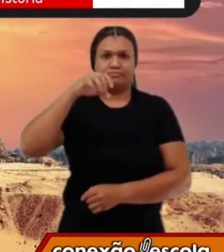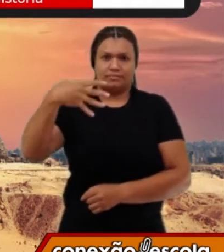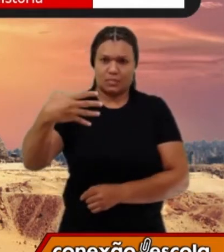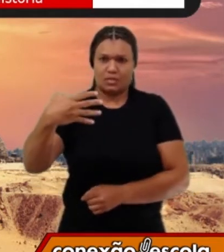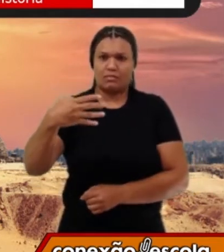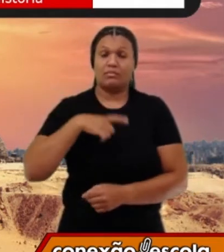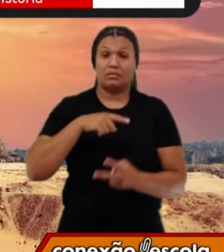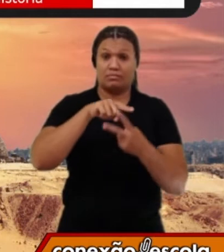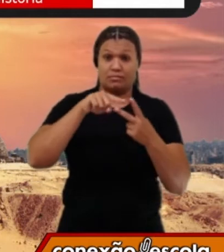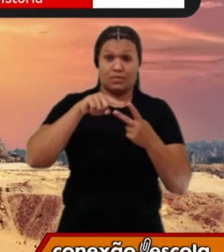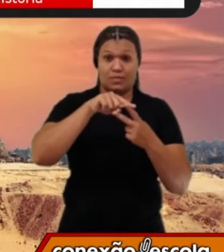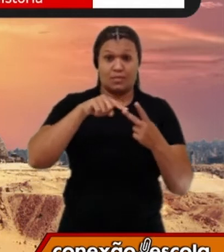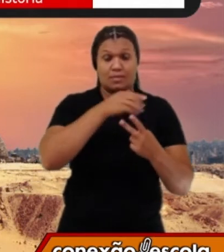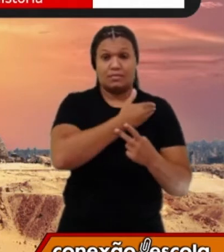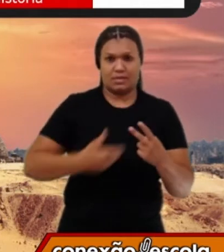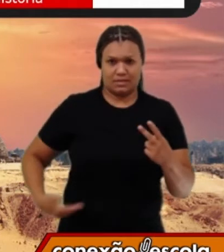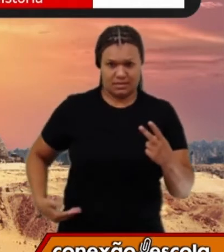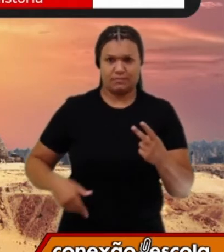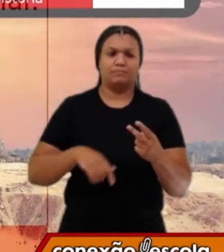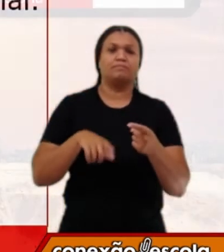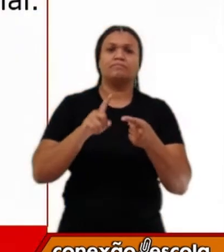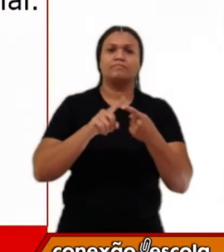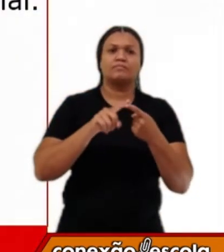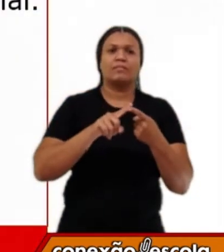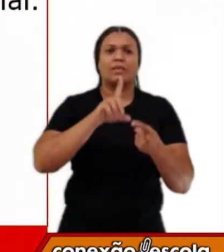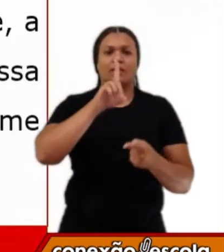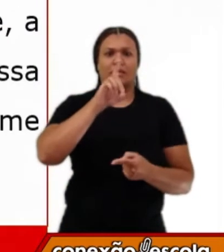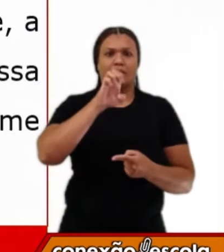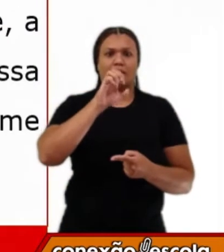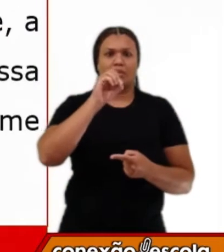dois presidentes militares, Deodoro da Fonseca e Floriano Peixoto.